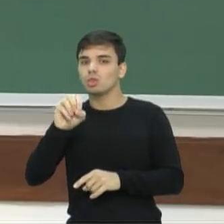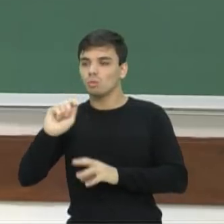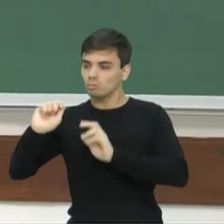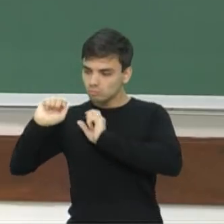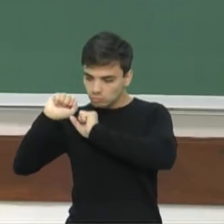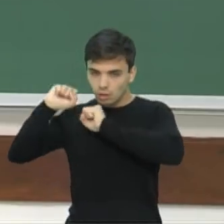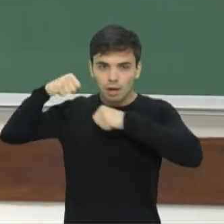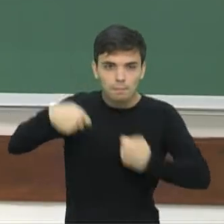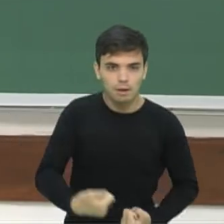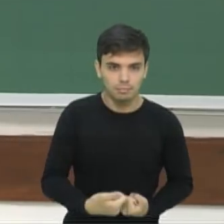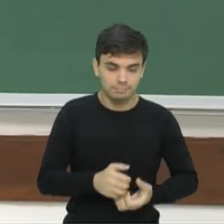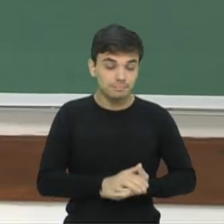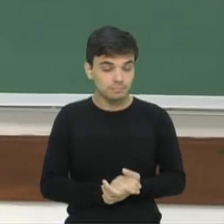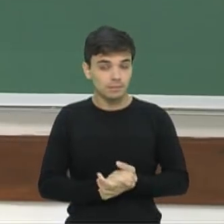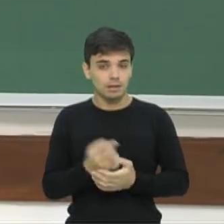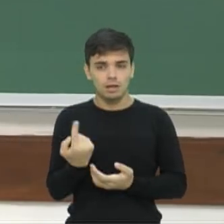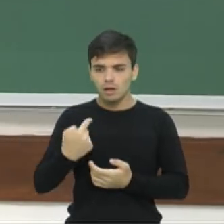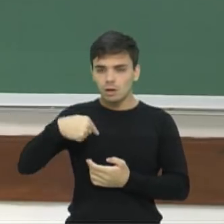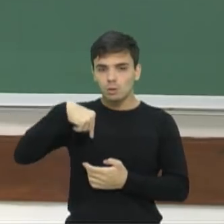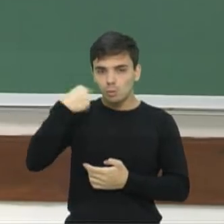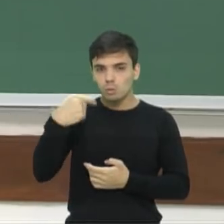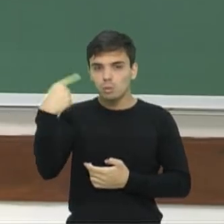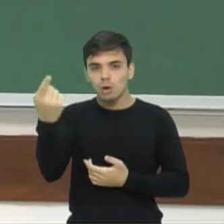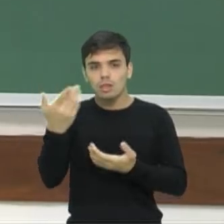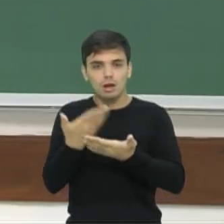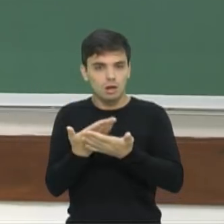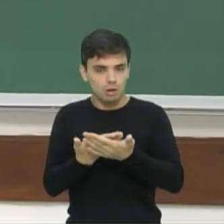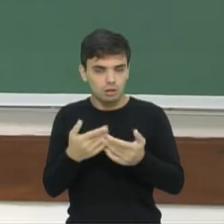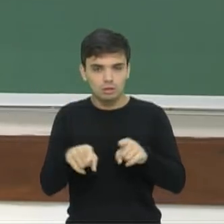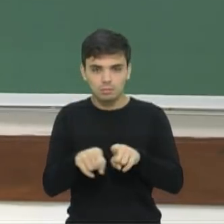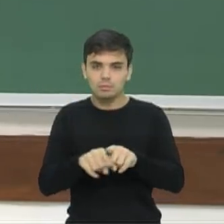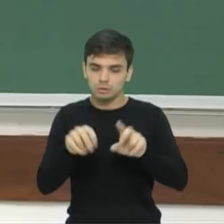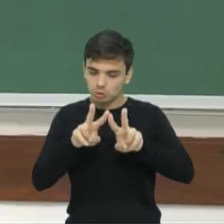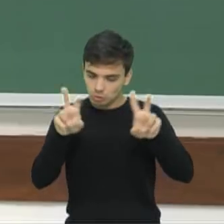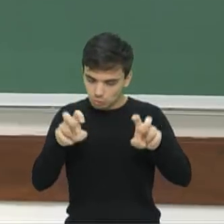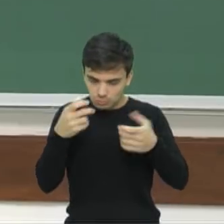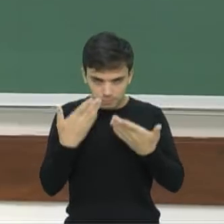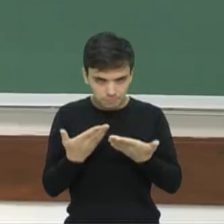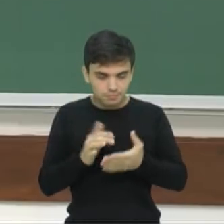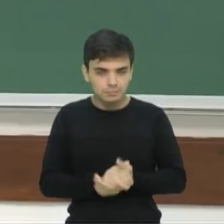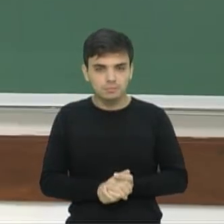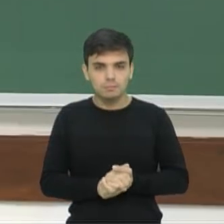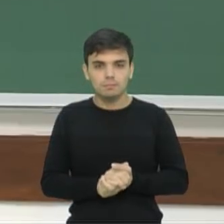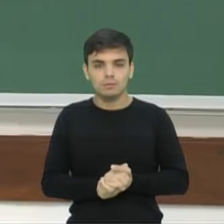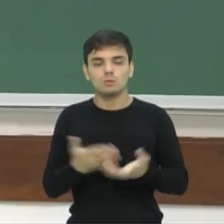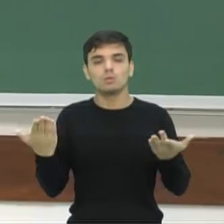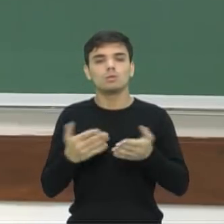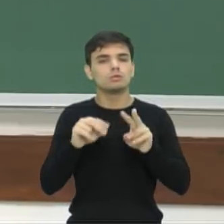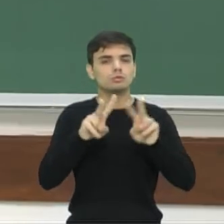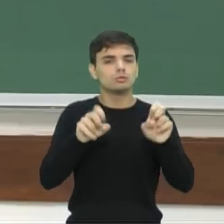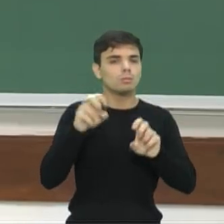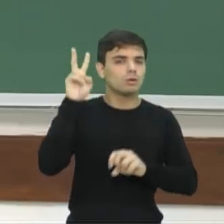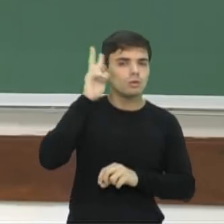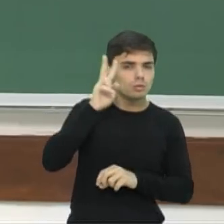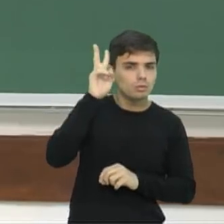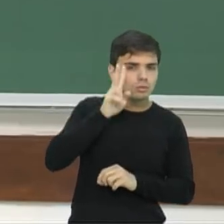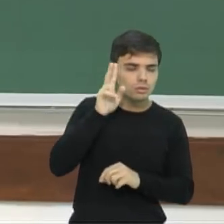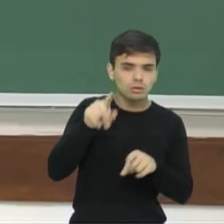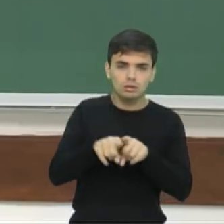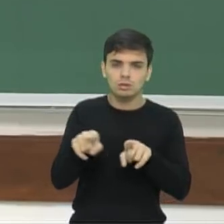hoje e a aula que vem nós vamos estar tratando sobre o judô. Hoje nós vamos trabalhar a parte histórica e a